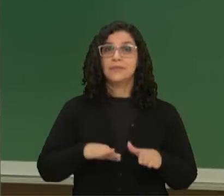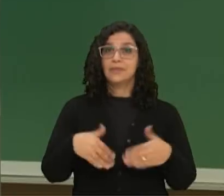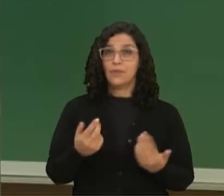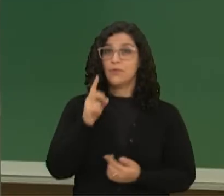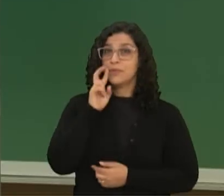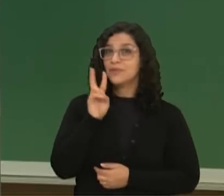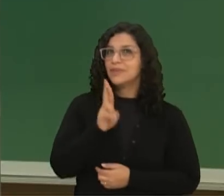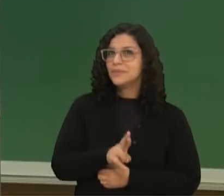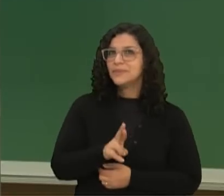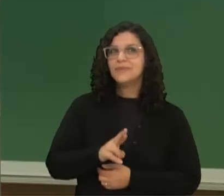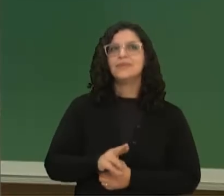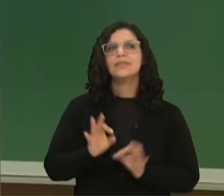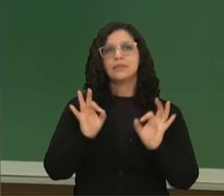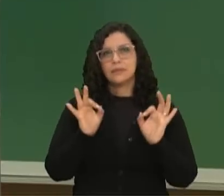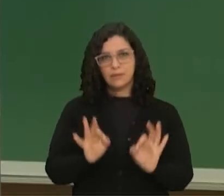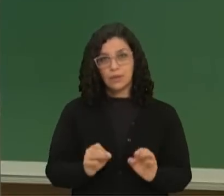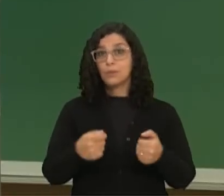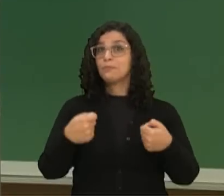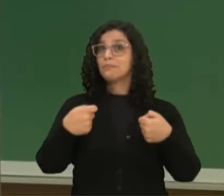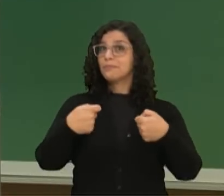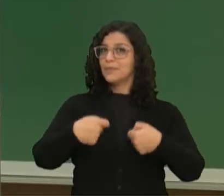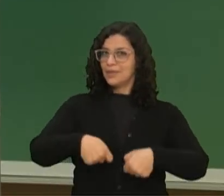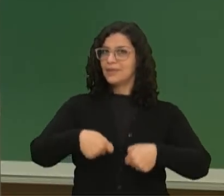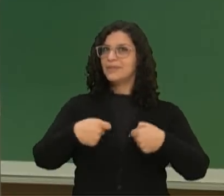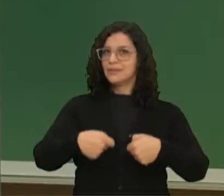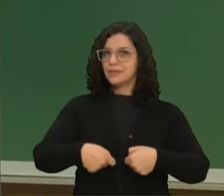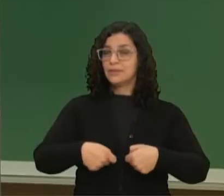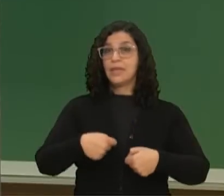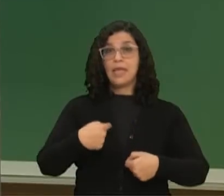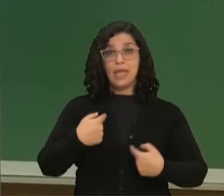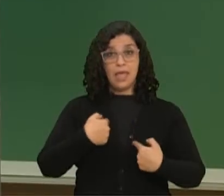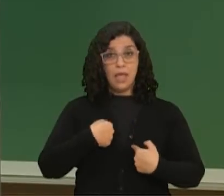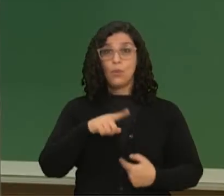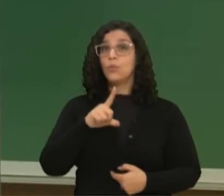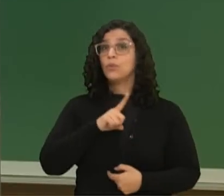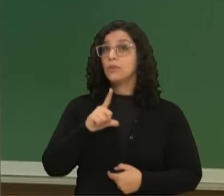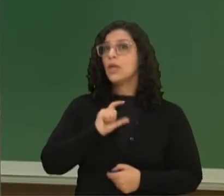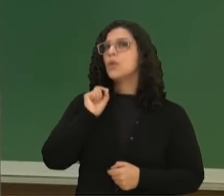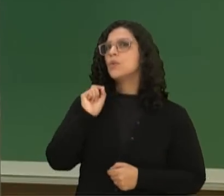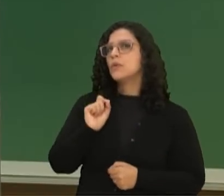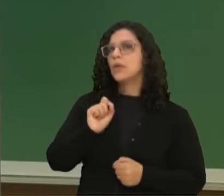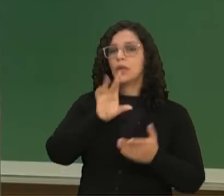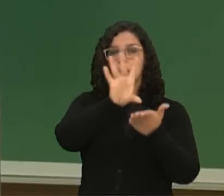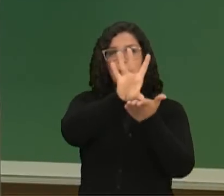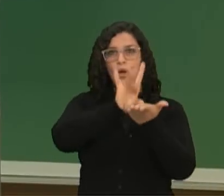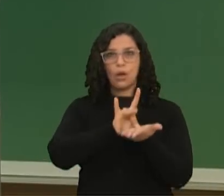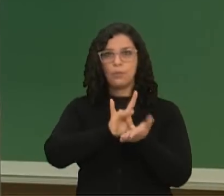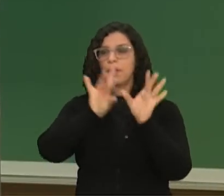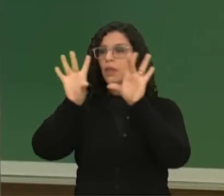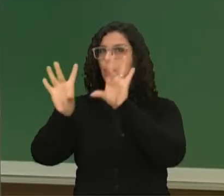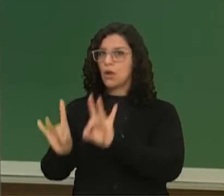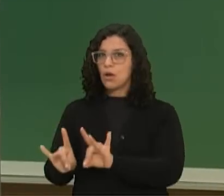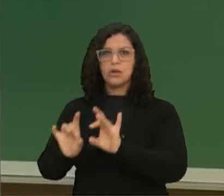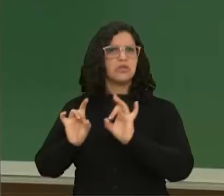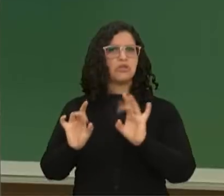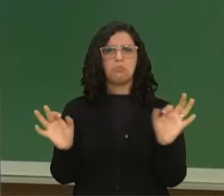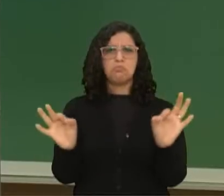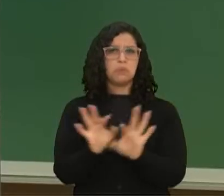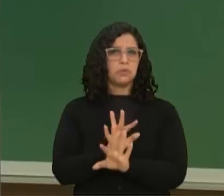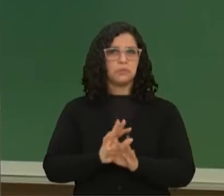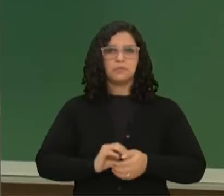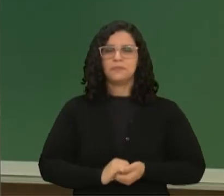Ok, vamos ver então? Ele expressa uma necessidade, né? Eu só tenho que copiar e colar, é só o que eu preciso